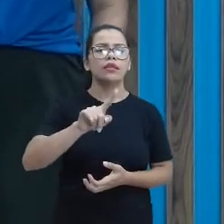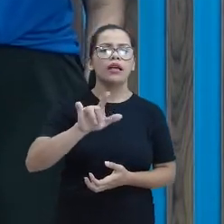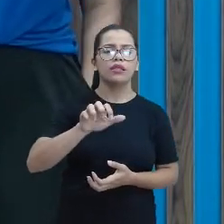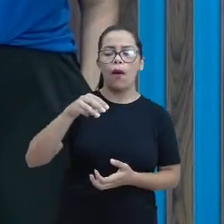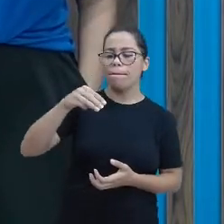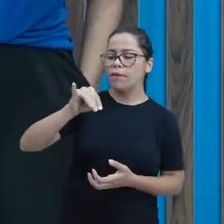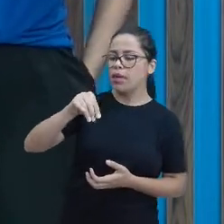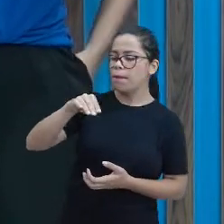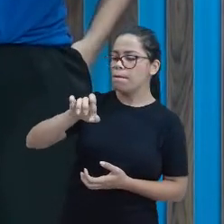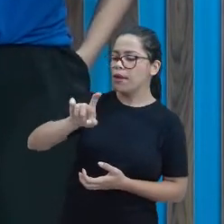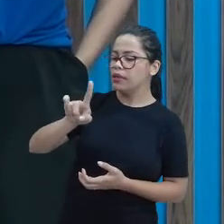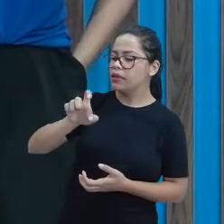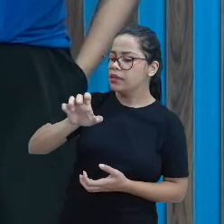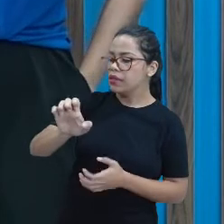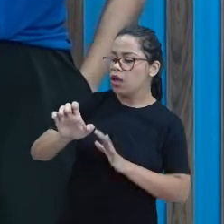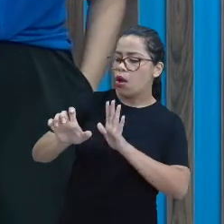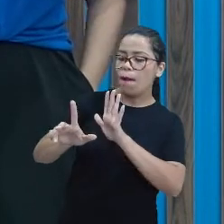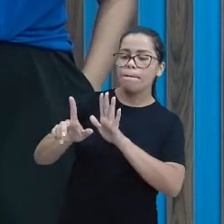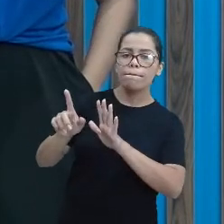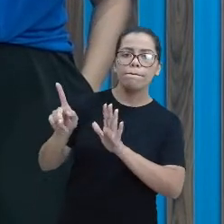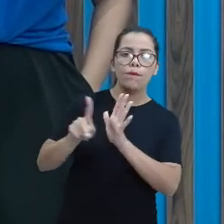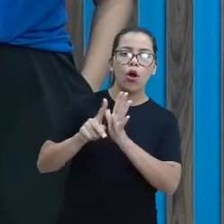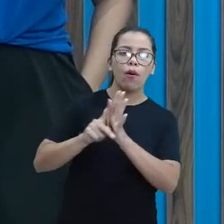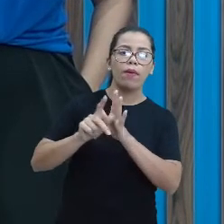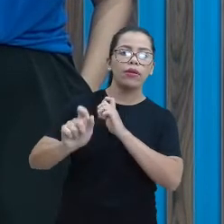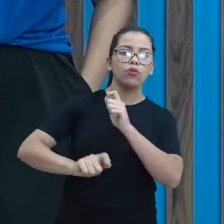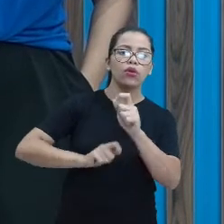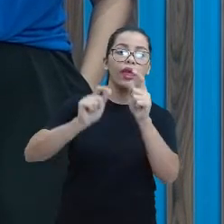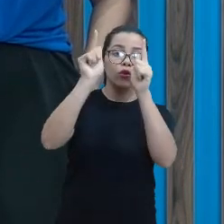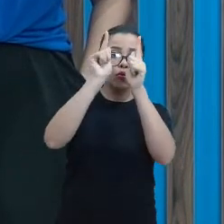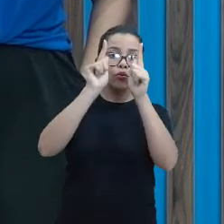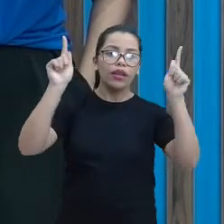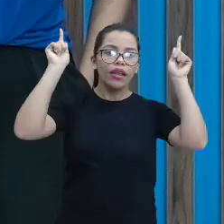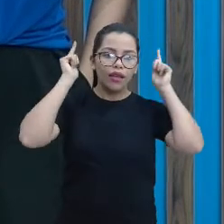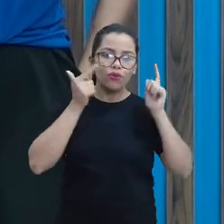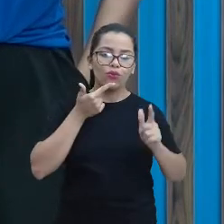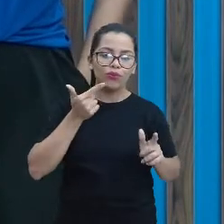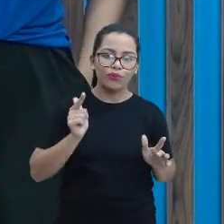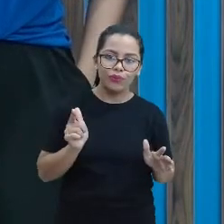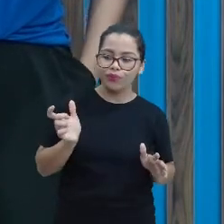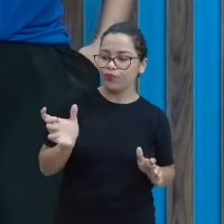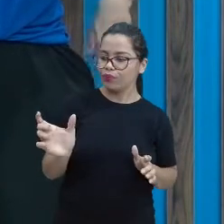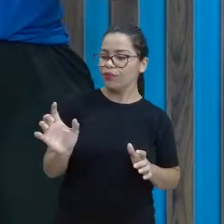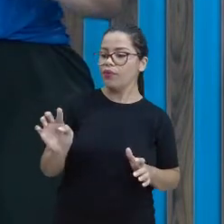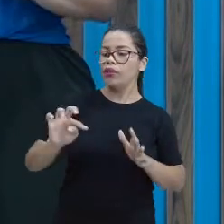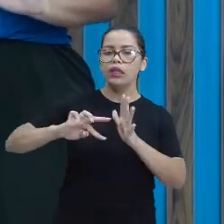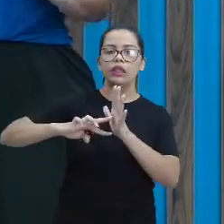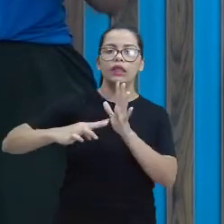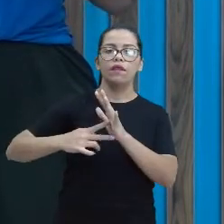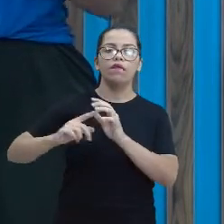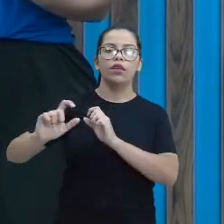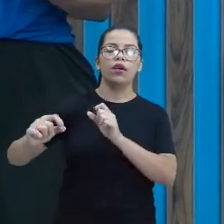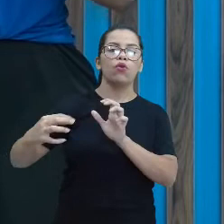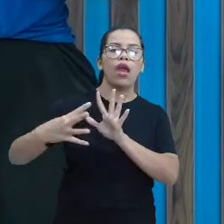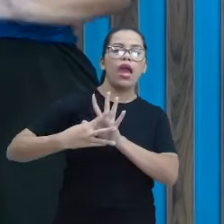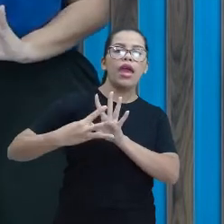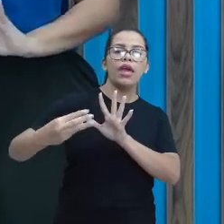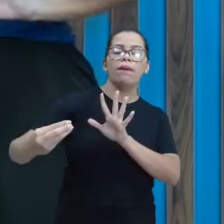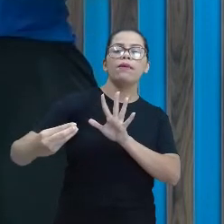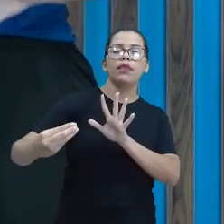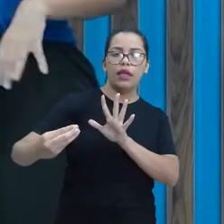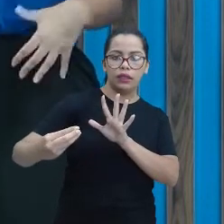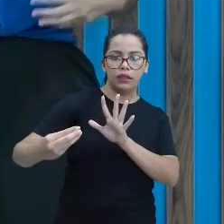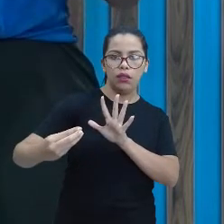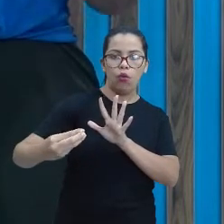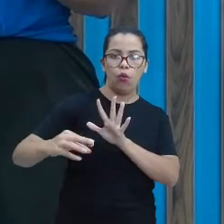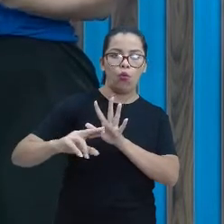que vem do grego e ela é semelhante à imitação, mas não é exatamente uma imitação, é uma